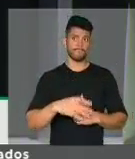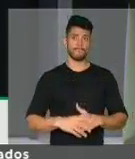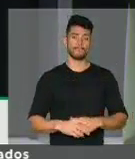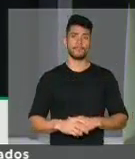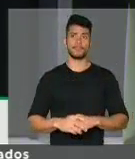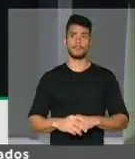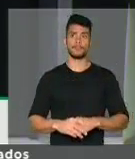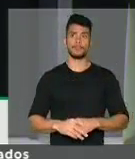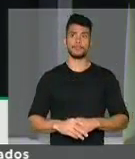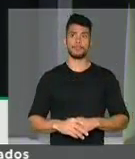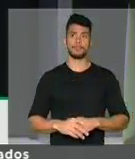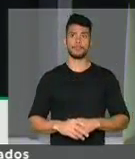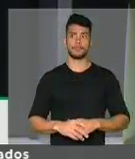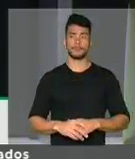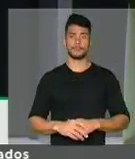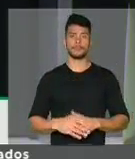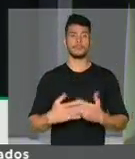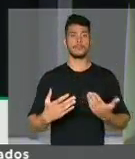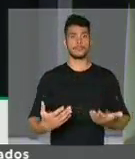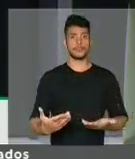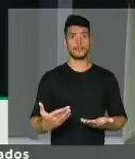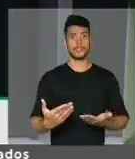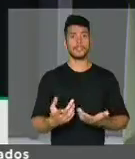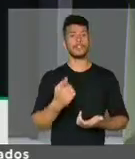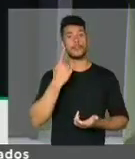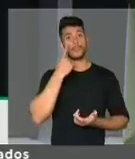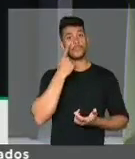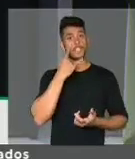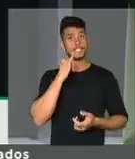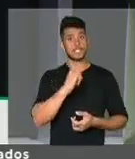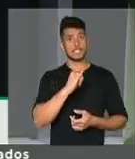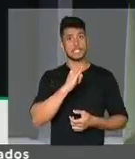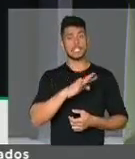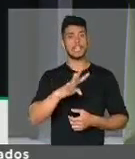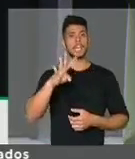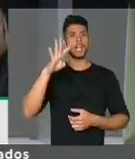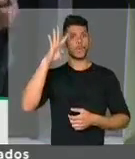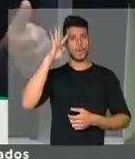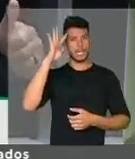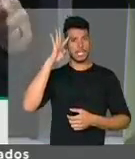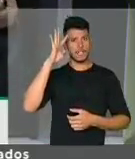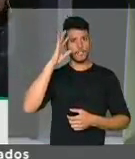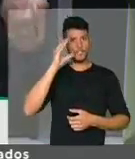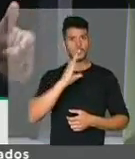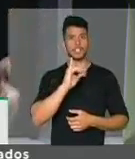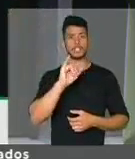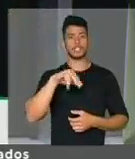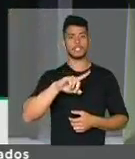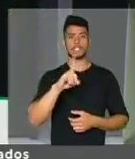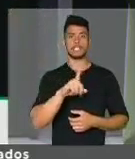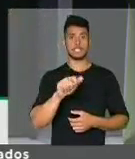Vamos partir da quarta-feira de cinzas para a necessária ressurreição